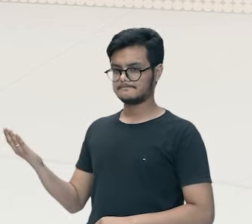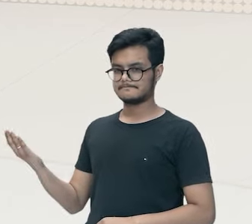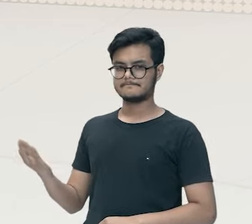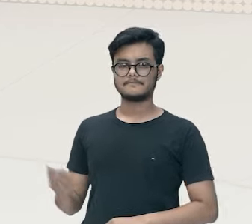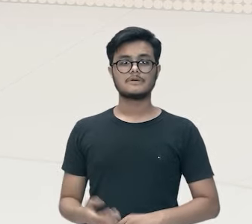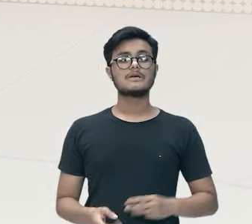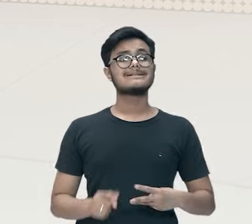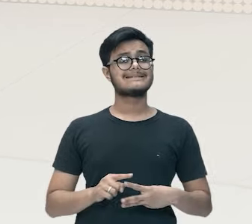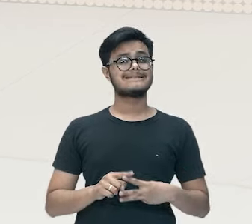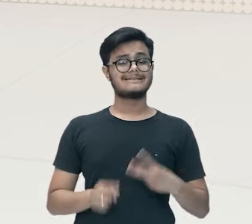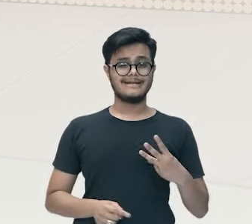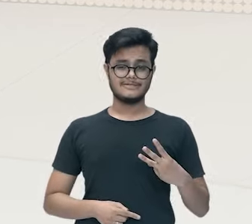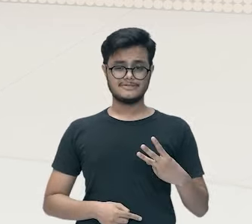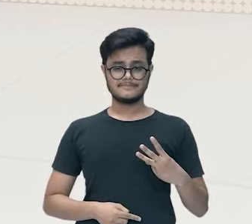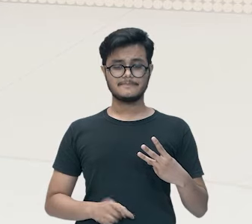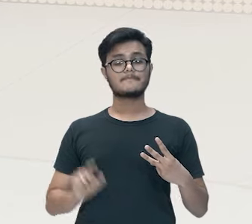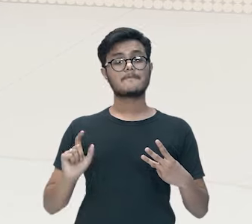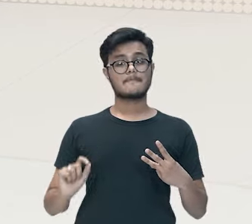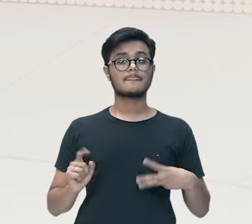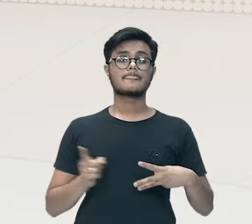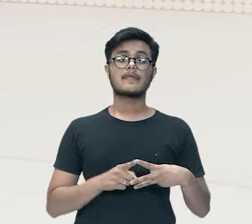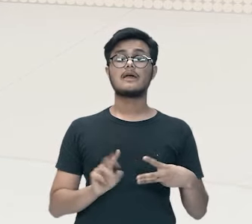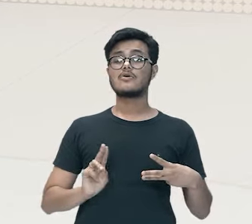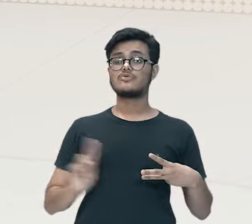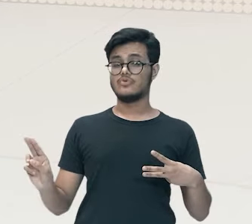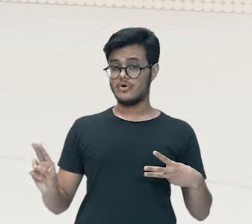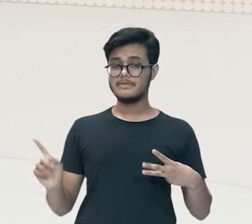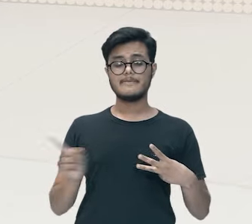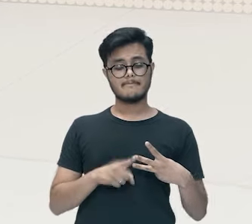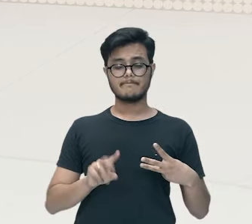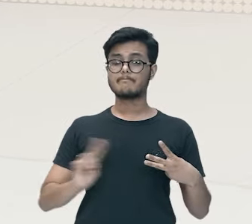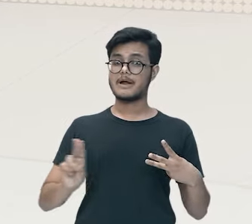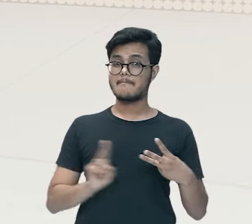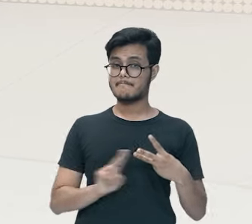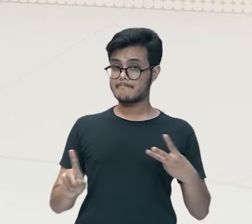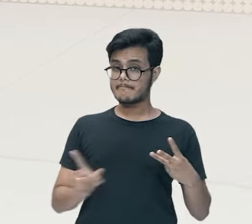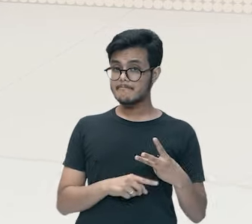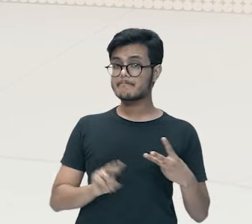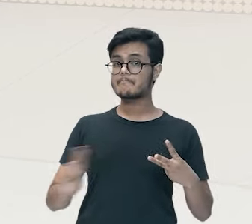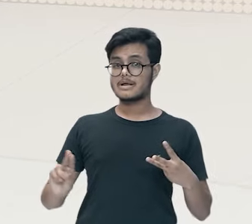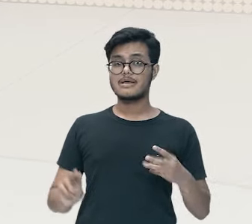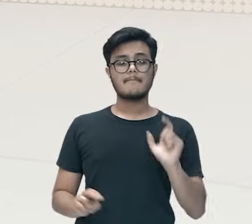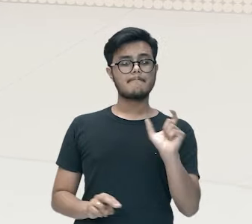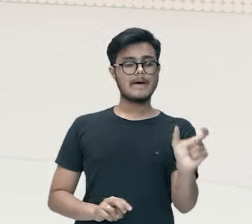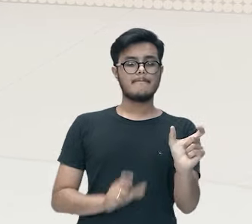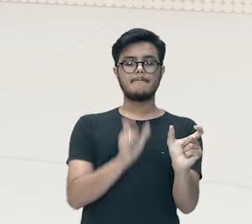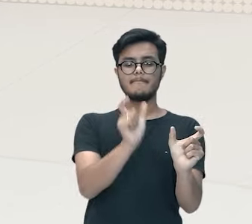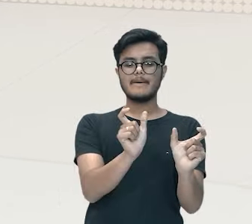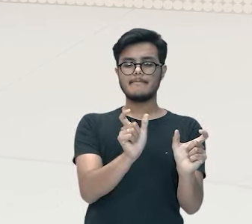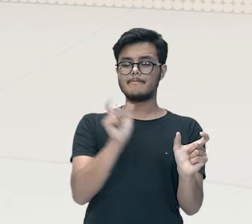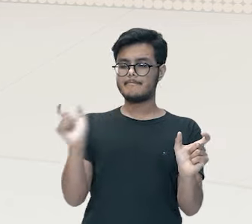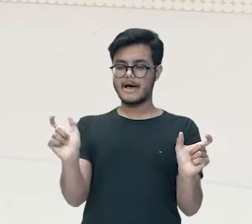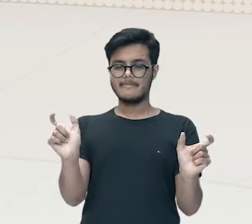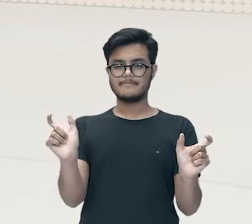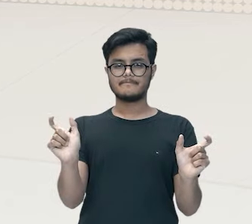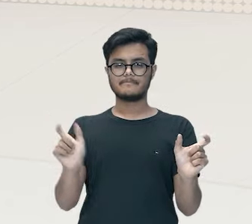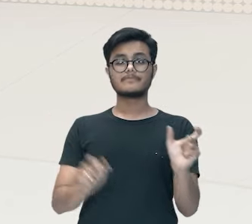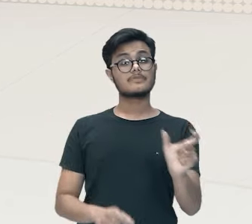3 partes, tá? Então, o nome daquele composto que você está analisando, ele tem 3 partes, vamos dizer assim, né?